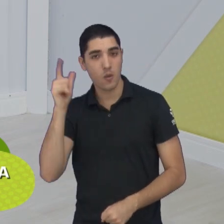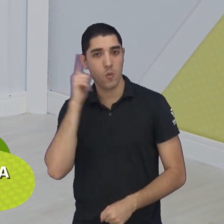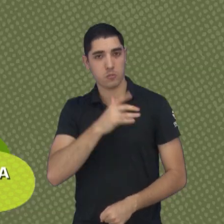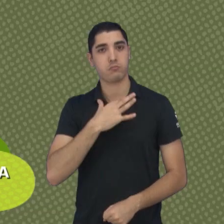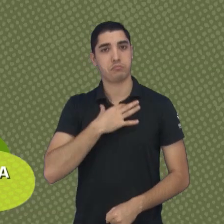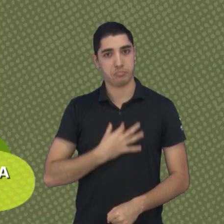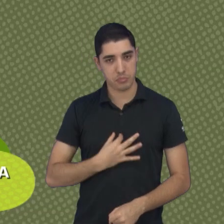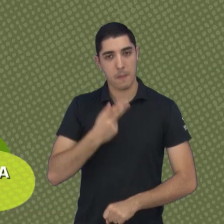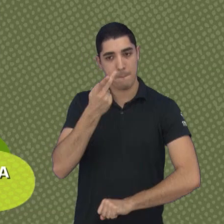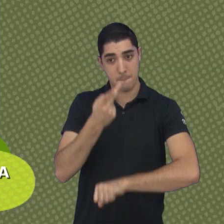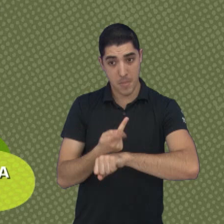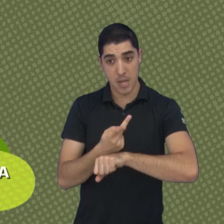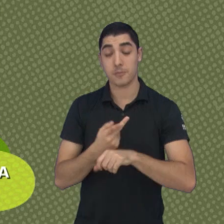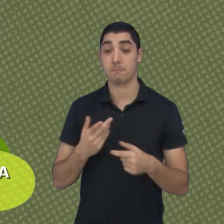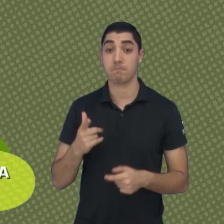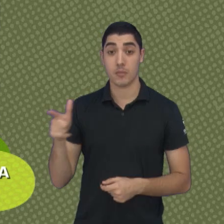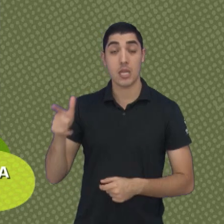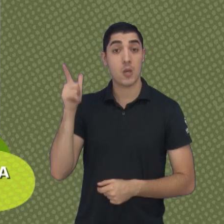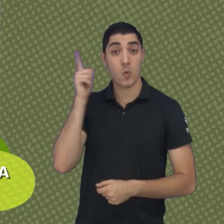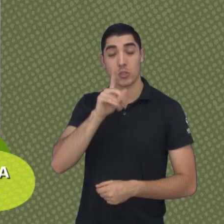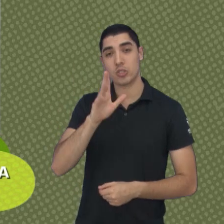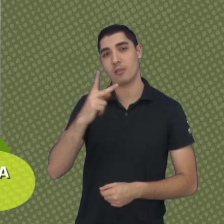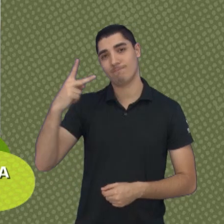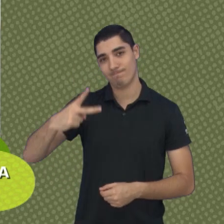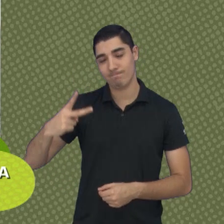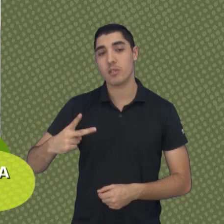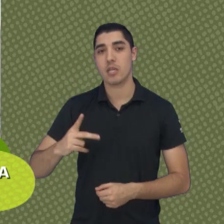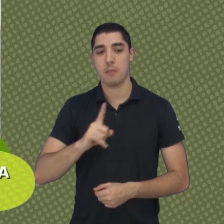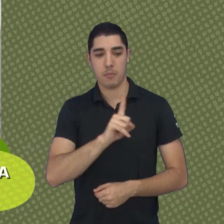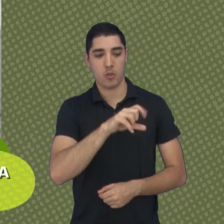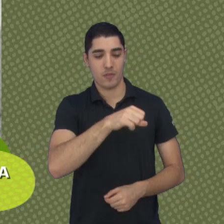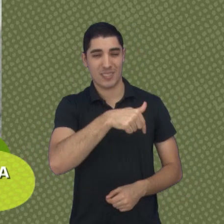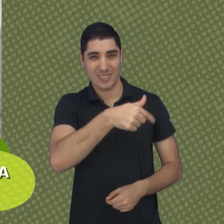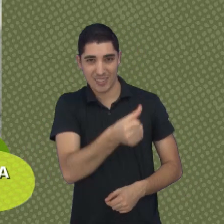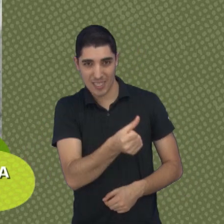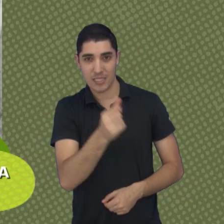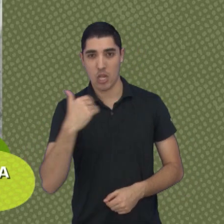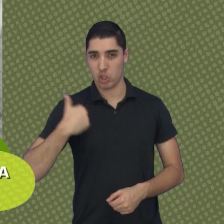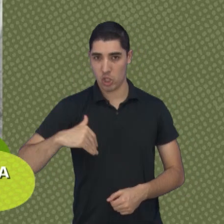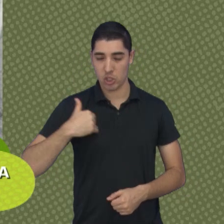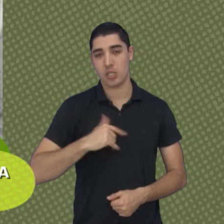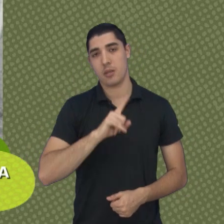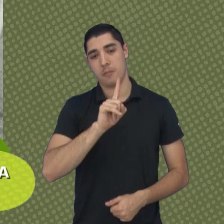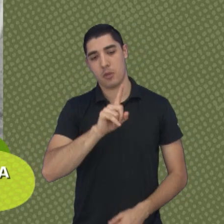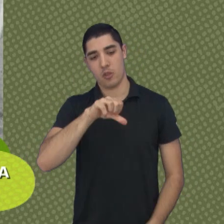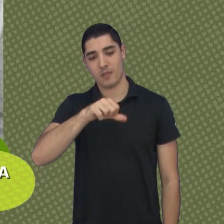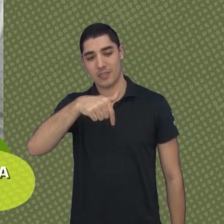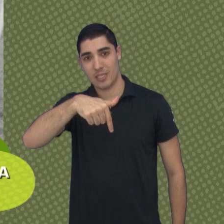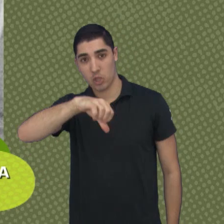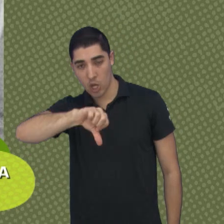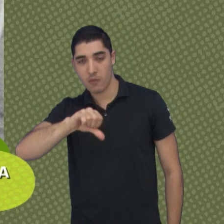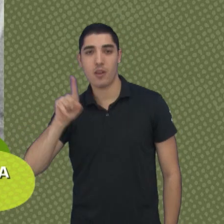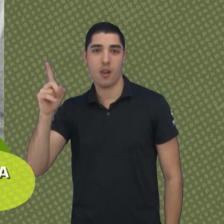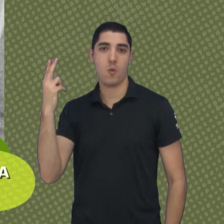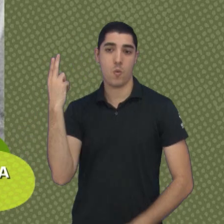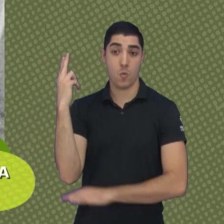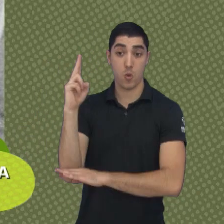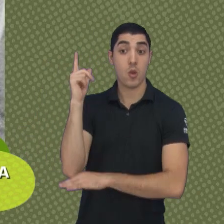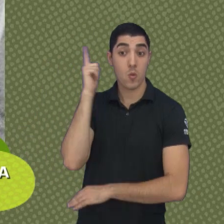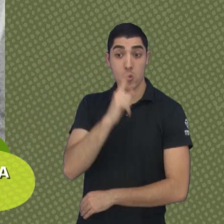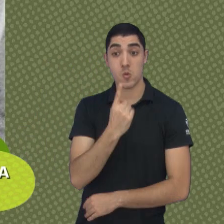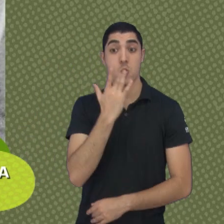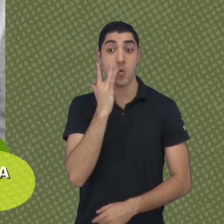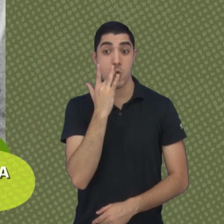eles foram 2 vezes vice-campeões, em 66 na Argentina e 69 no Uruguai. E ele também tem uma medalha de ouro. Aí,